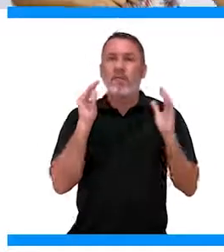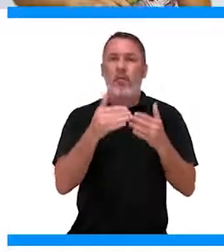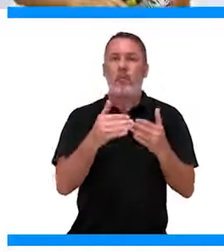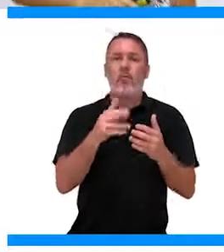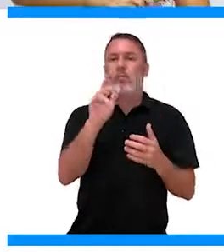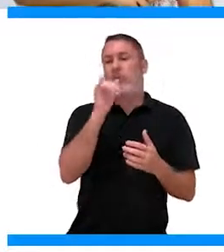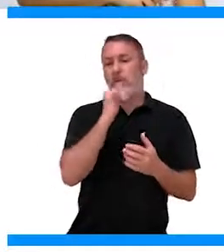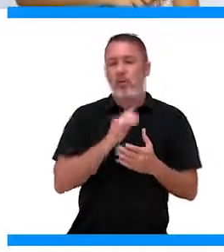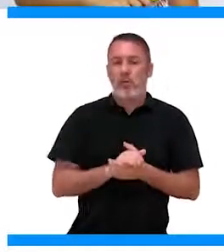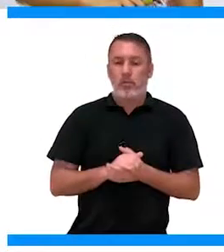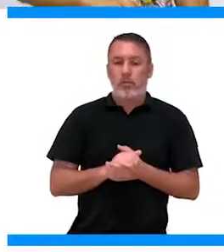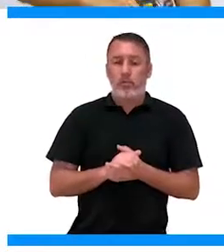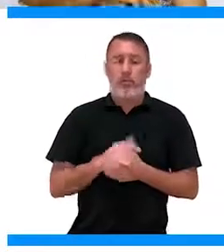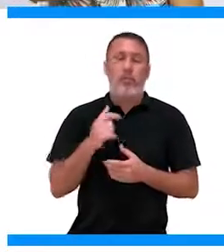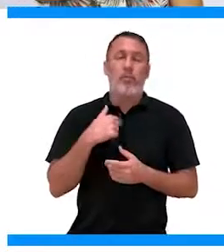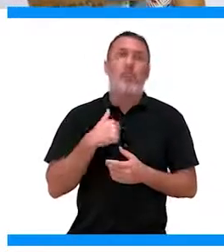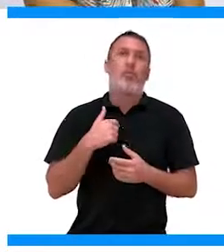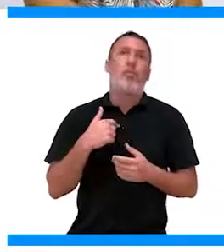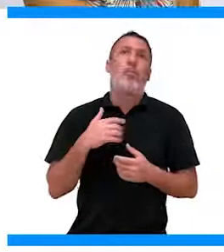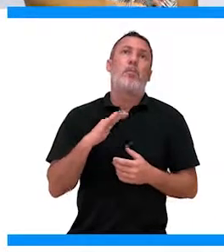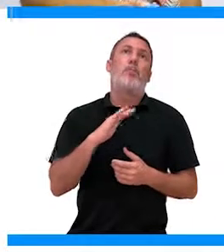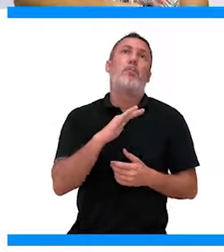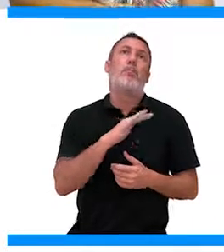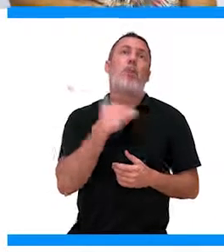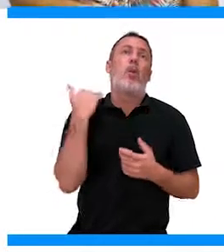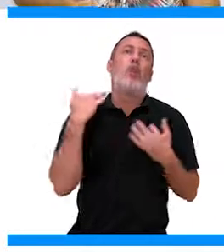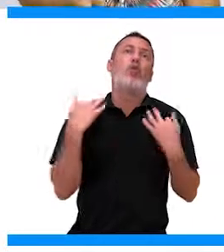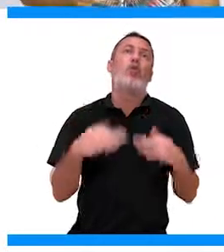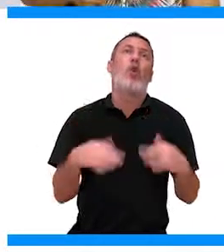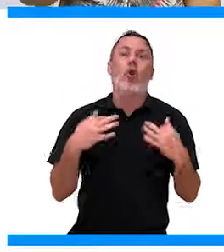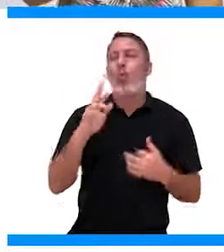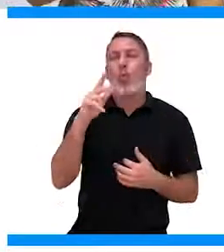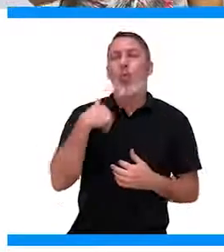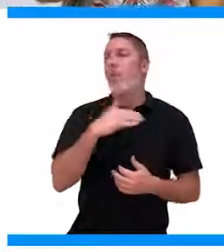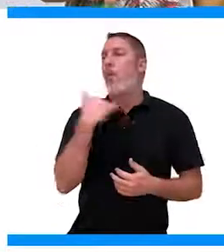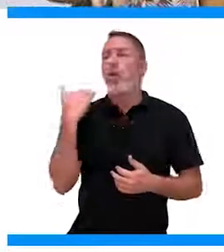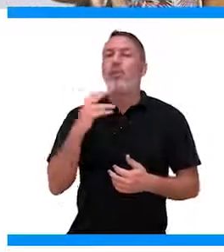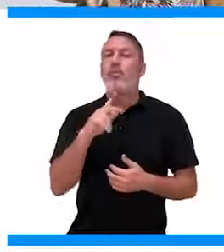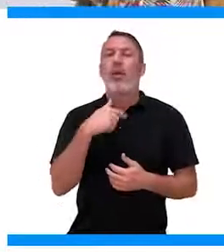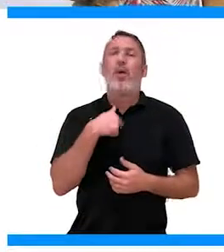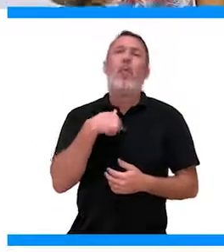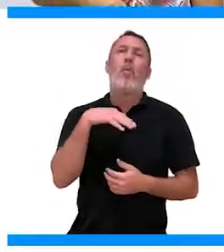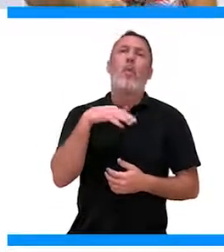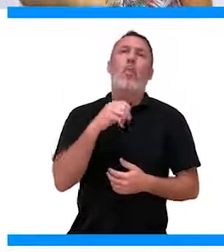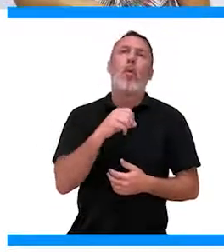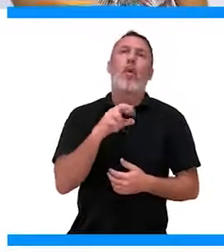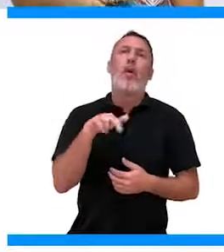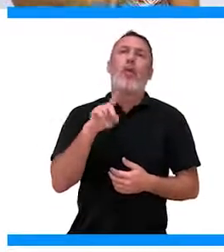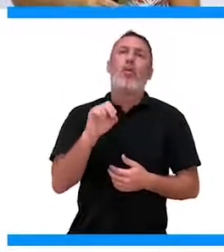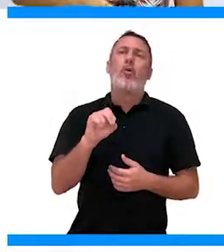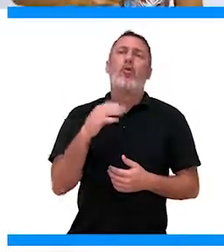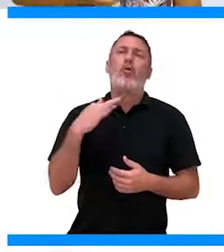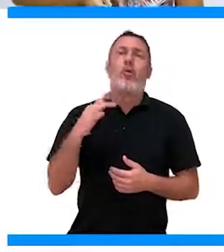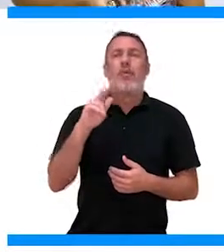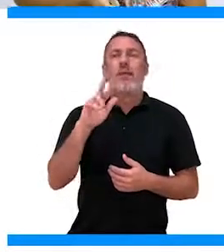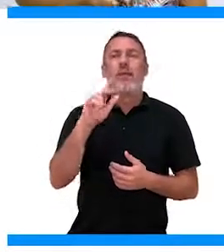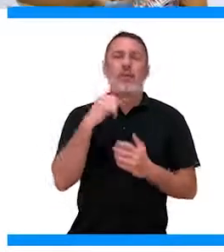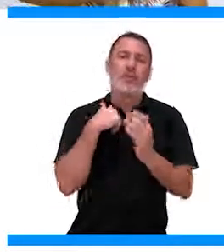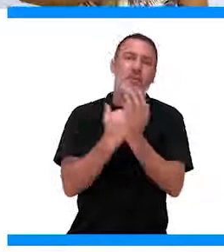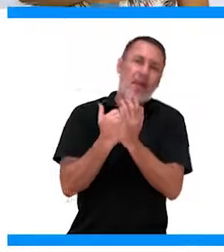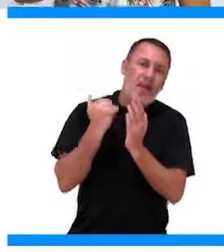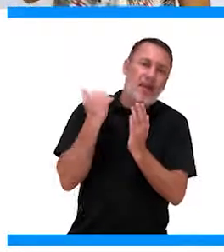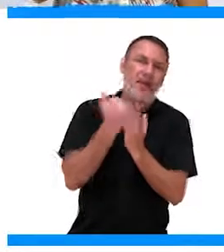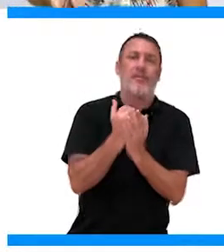palavras específicas. Então, quando eu falo assim, estou morrendo de dor, não quer dizer que eu esteja morta, né? Morrendo mesmo. Eu estou